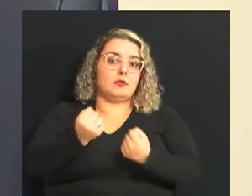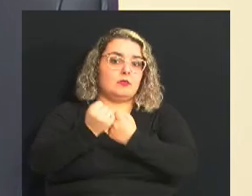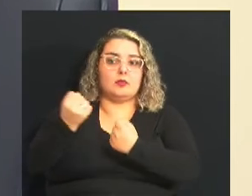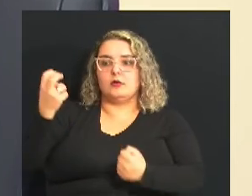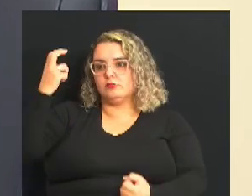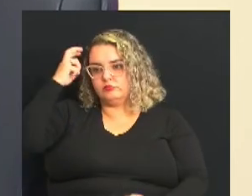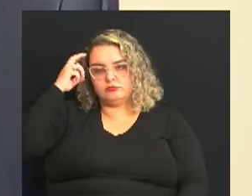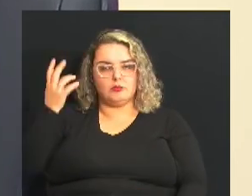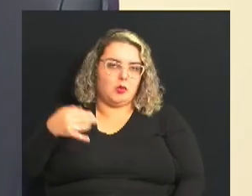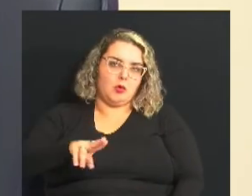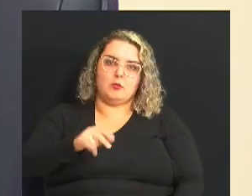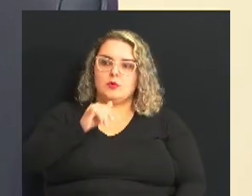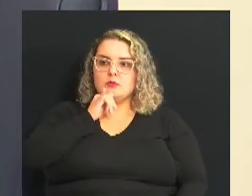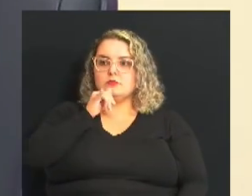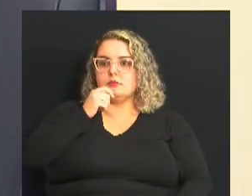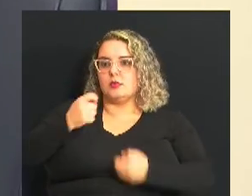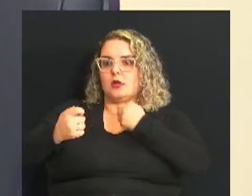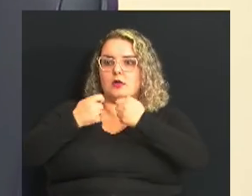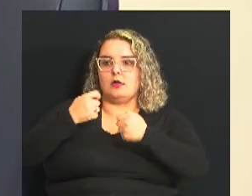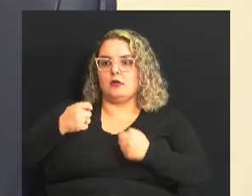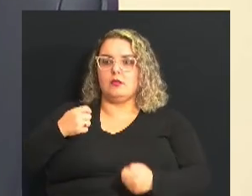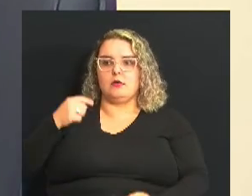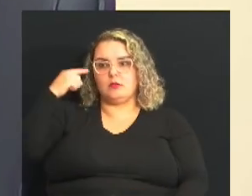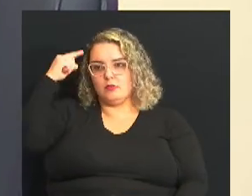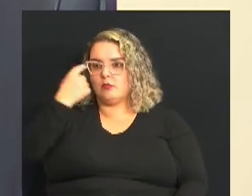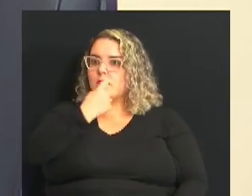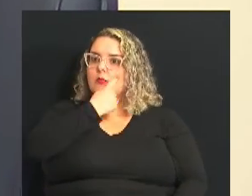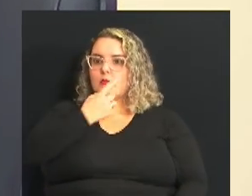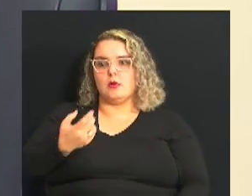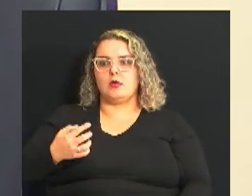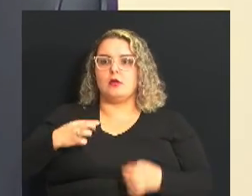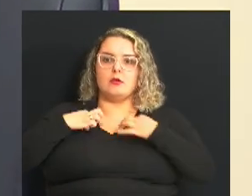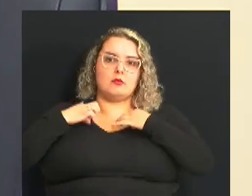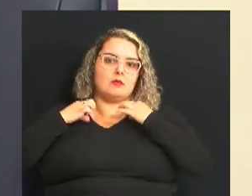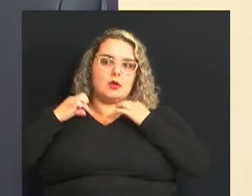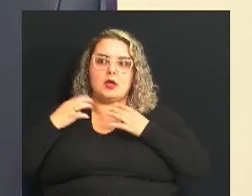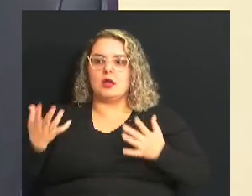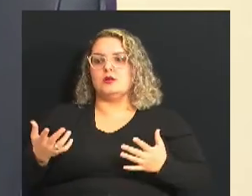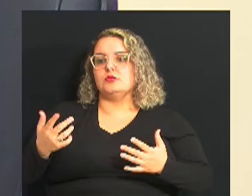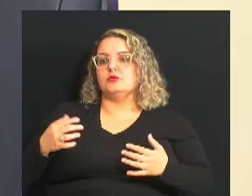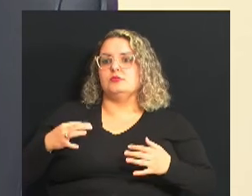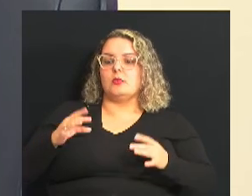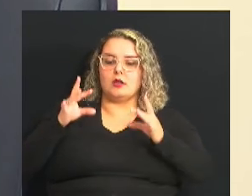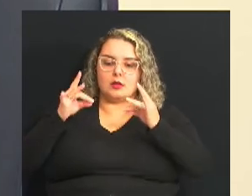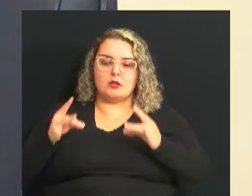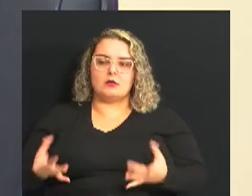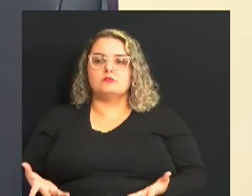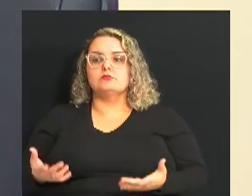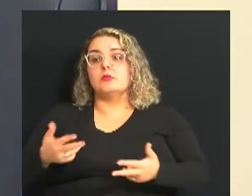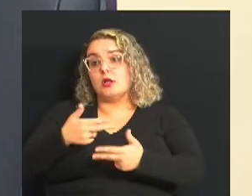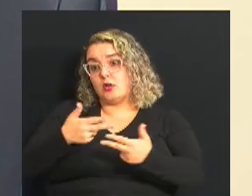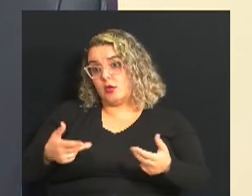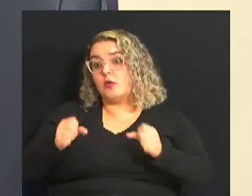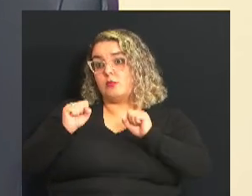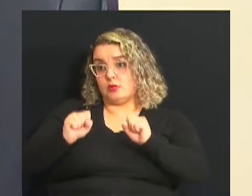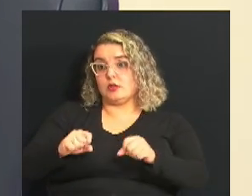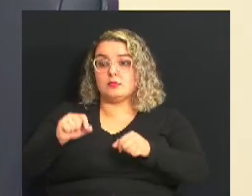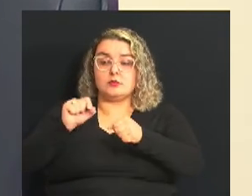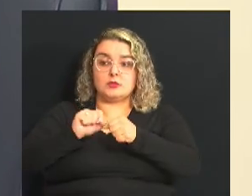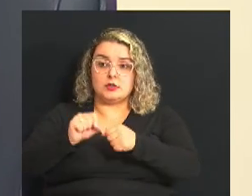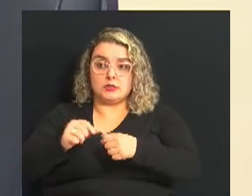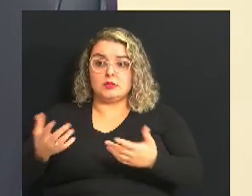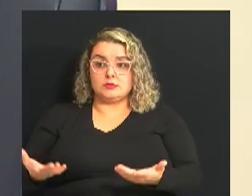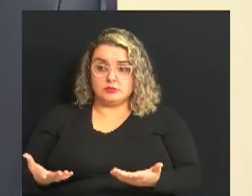por exemplo, a repórter Mirna Marabreu veste roupas tal. Então, esse tipo de coisa é uma coisa que a gente pode fazer, que